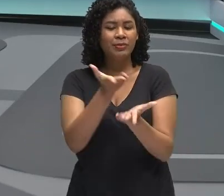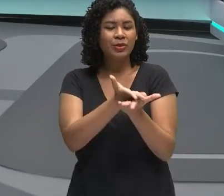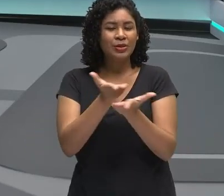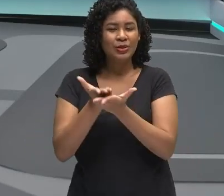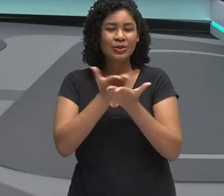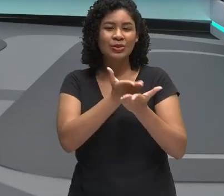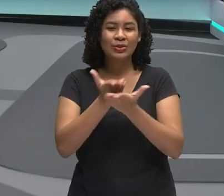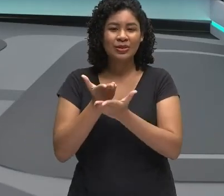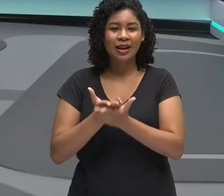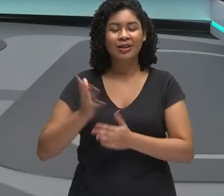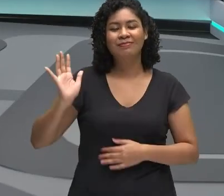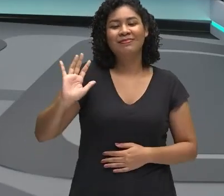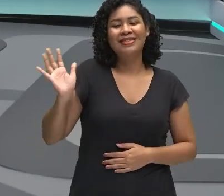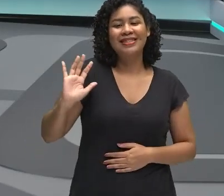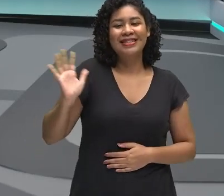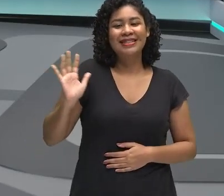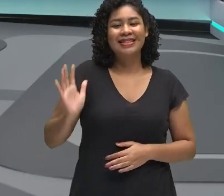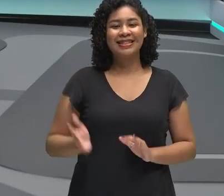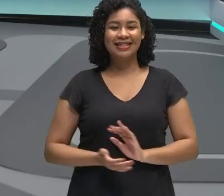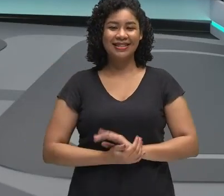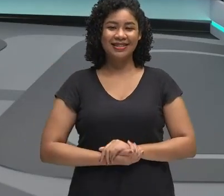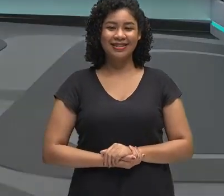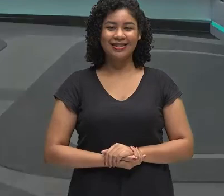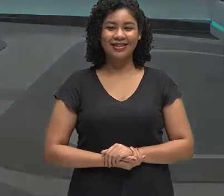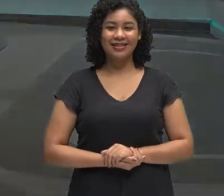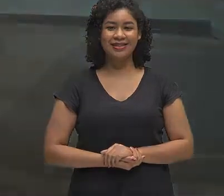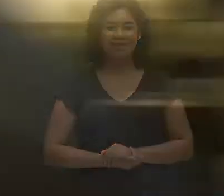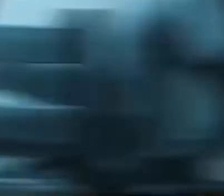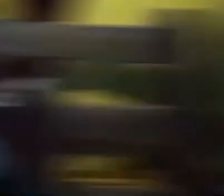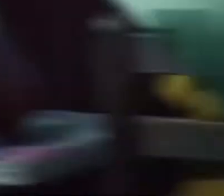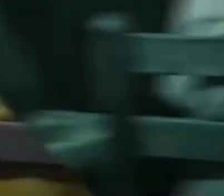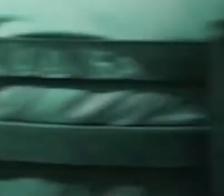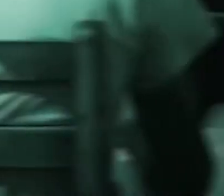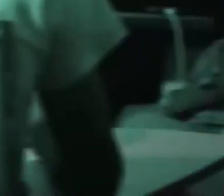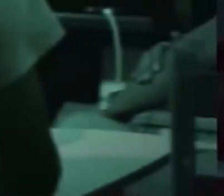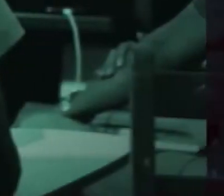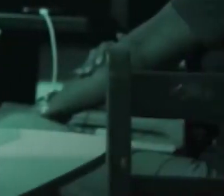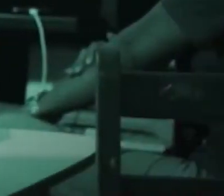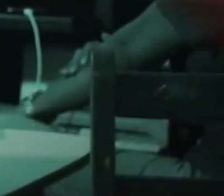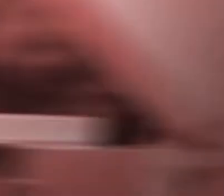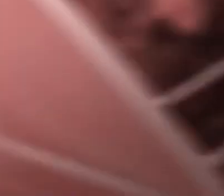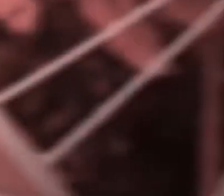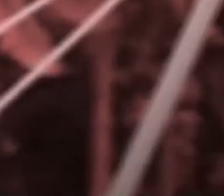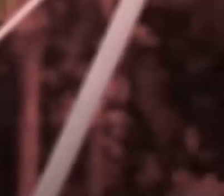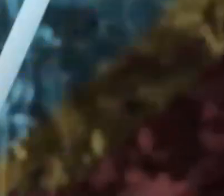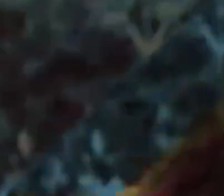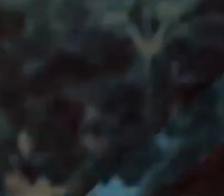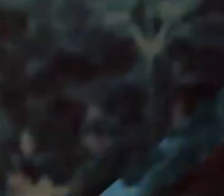E see you later. See you.